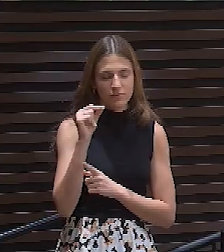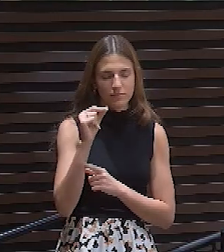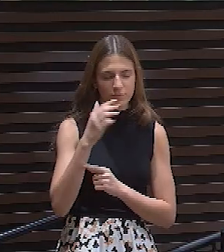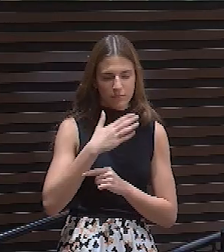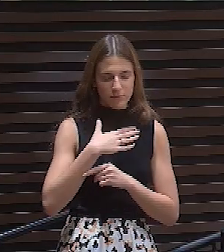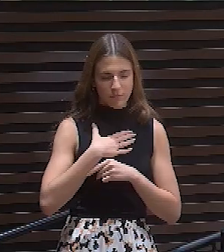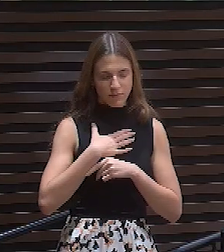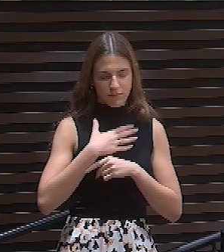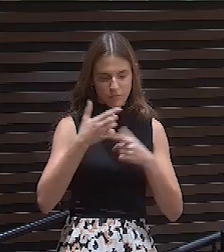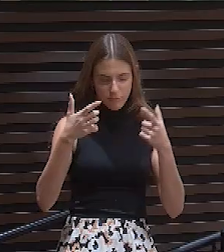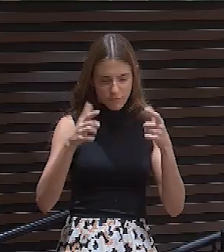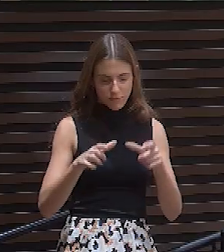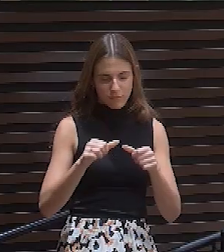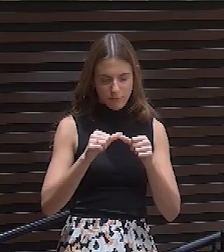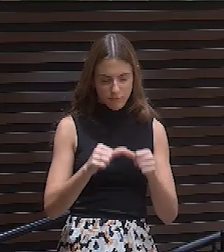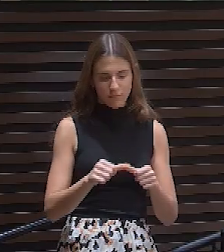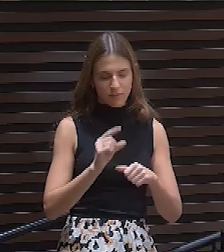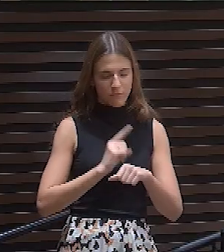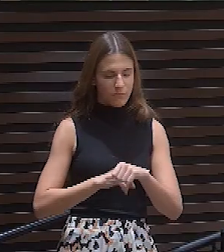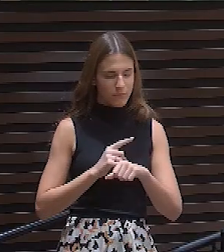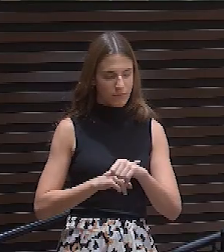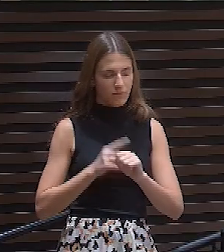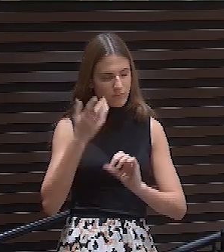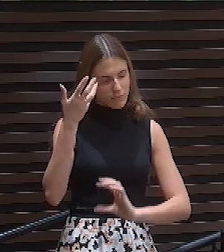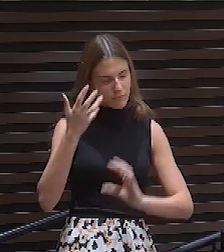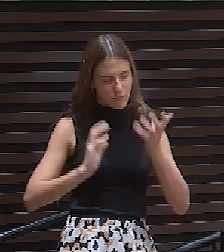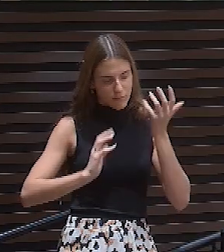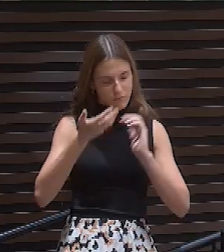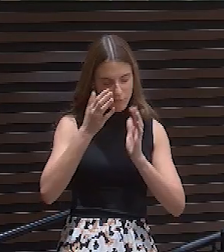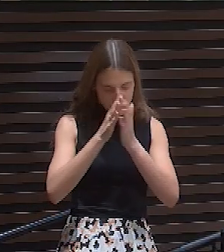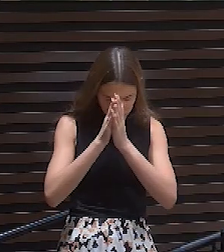posição nesta hora de celebração, de